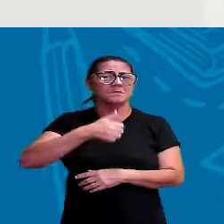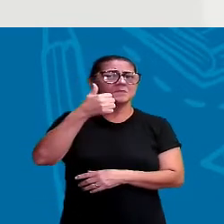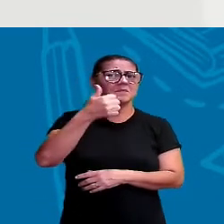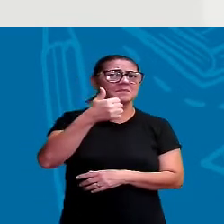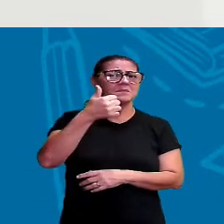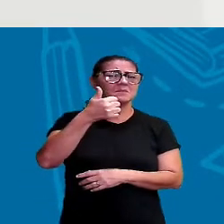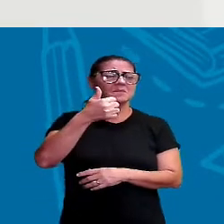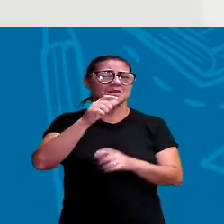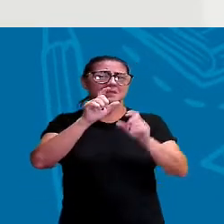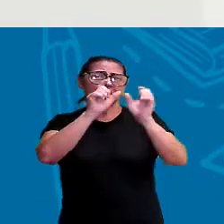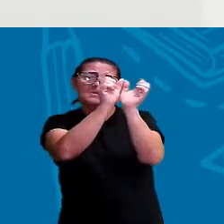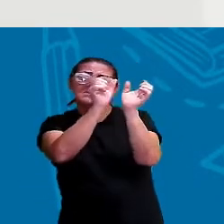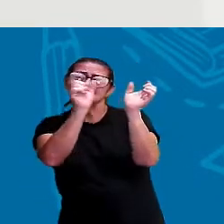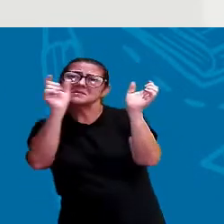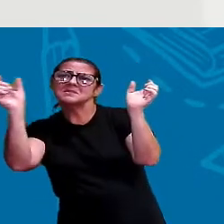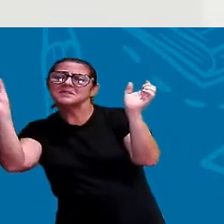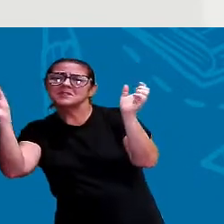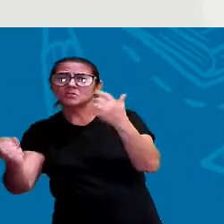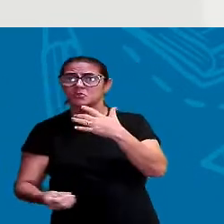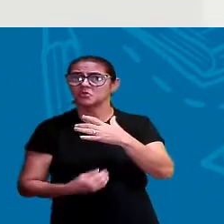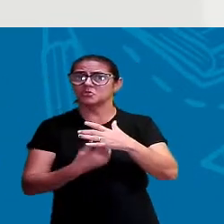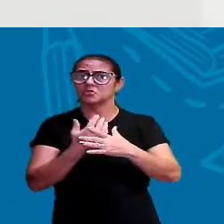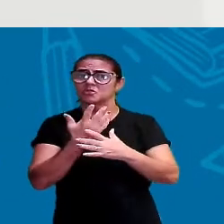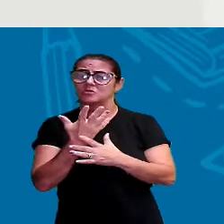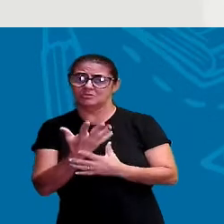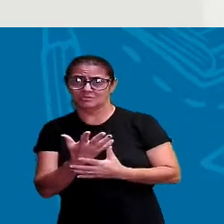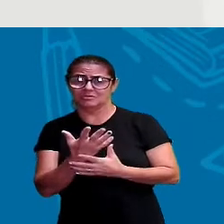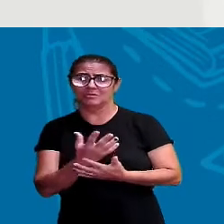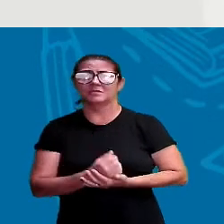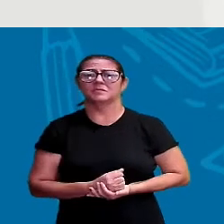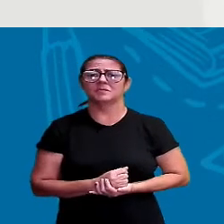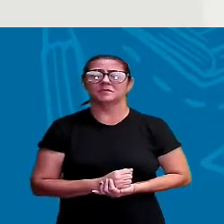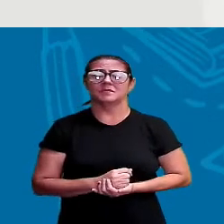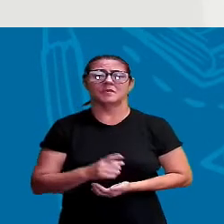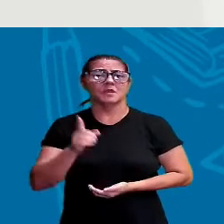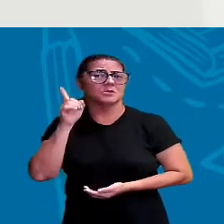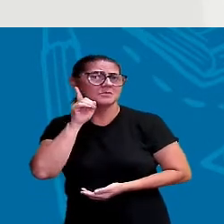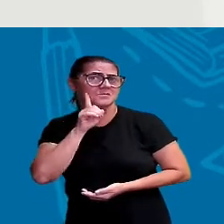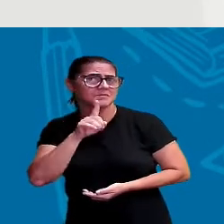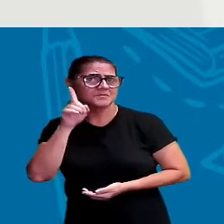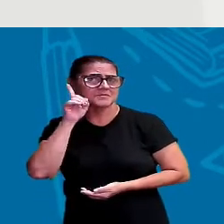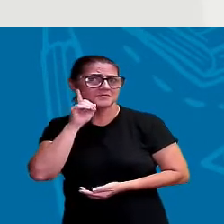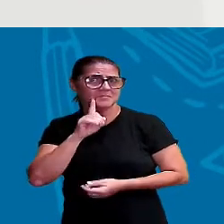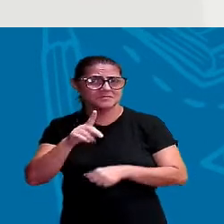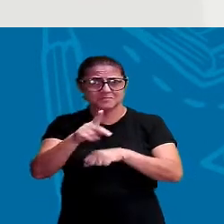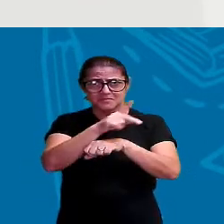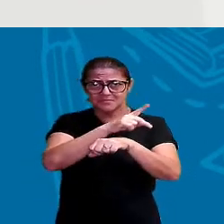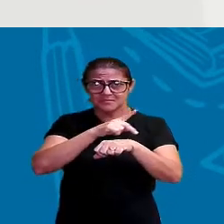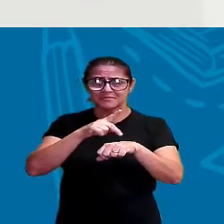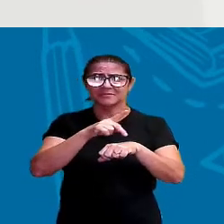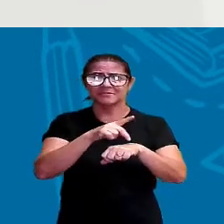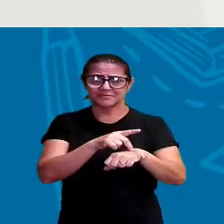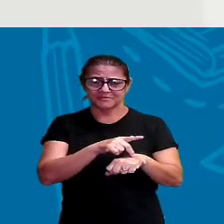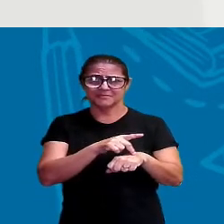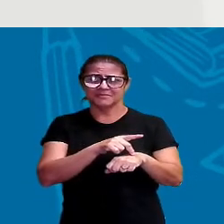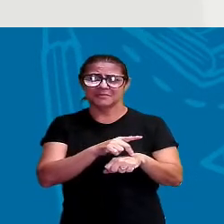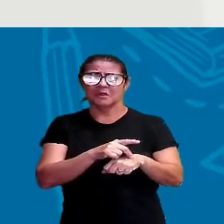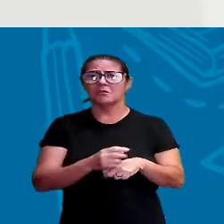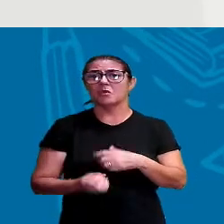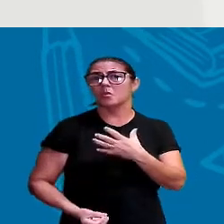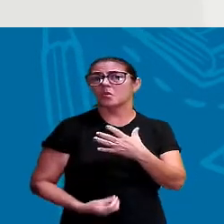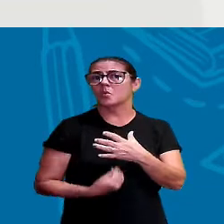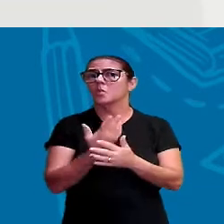tirinha? De onde veio? Gente, surgiu nada mais, nada menos que nos Estados Unidos. Então, Estados Unidos foi